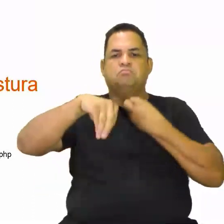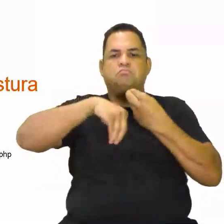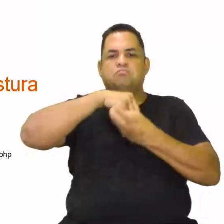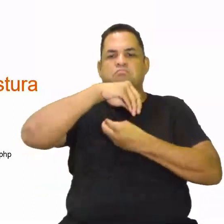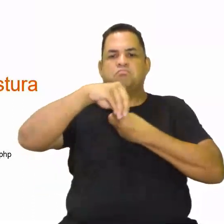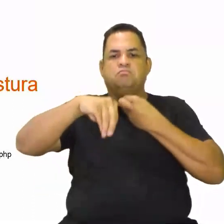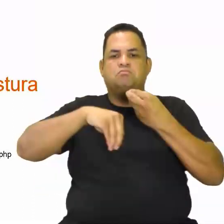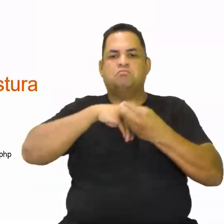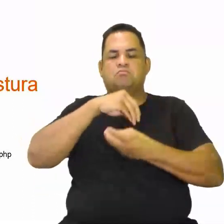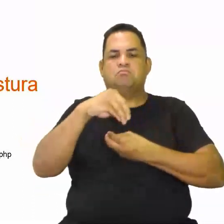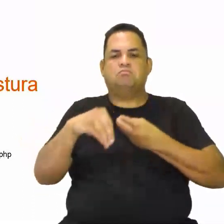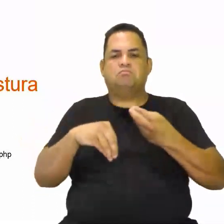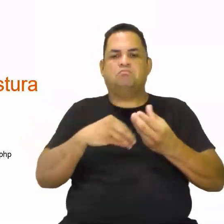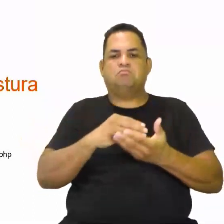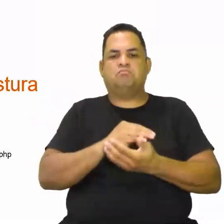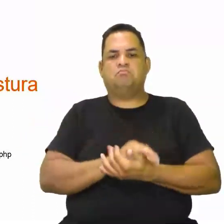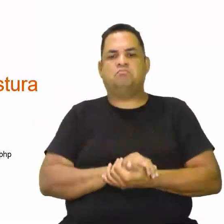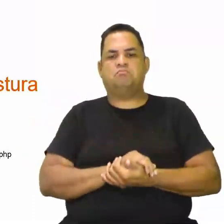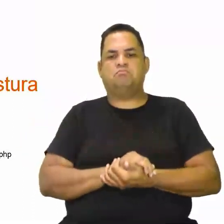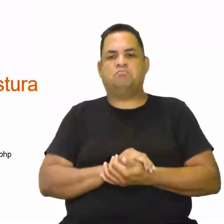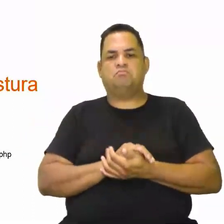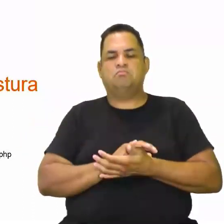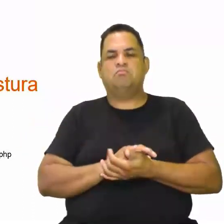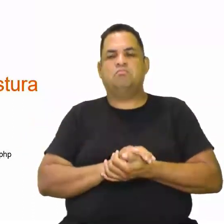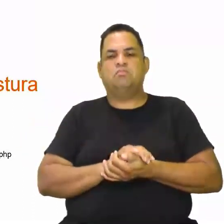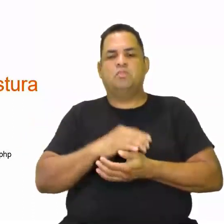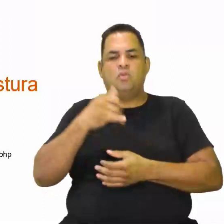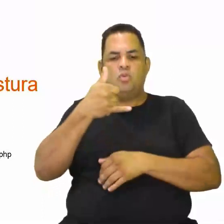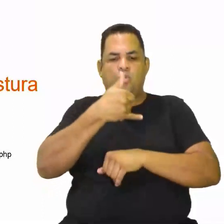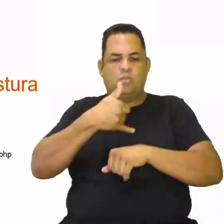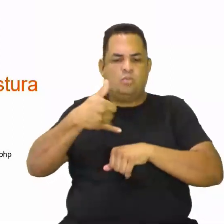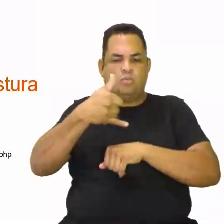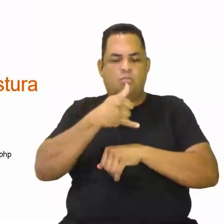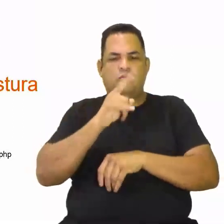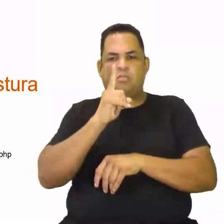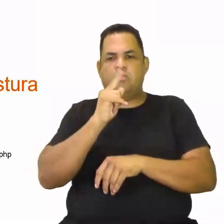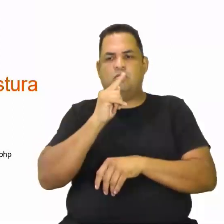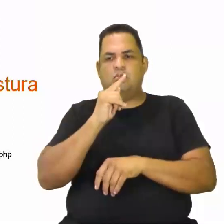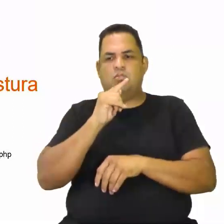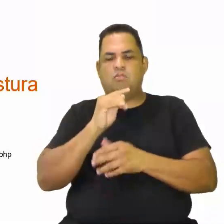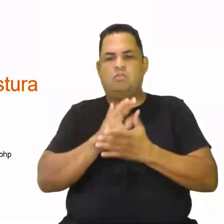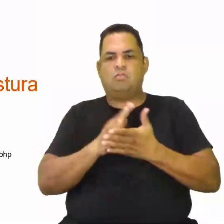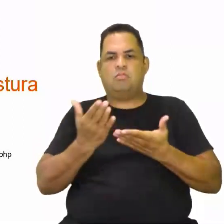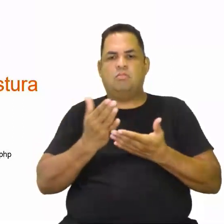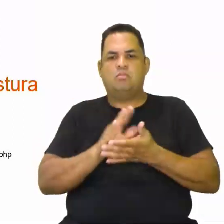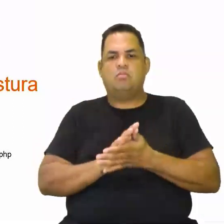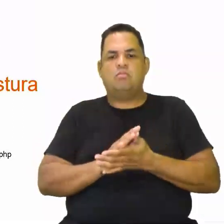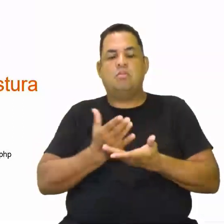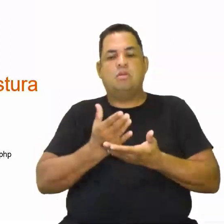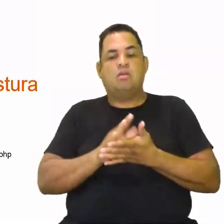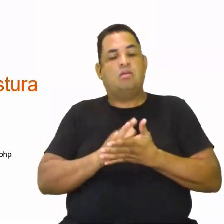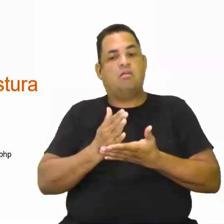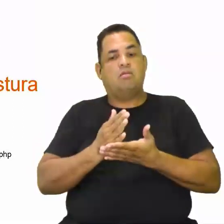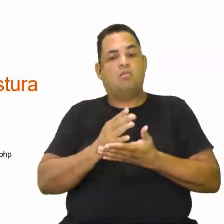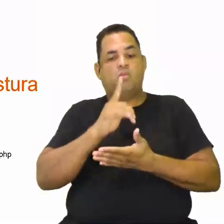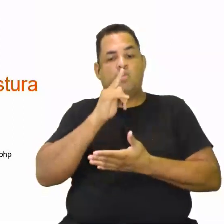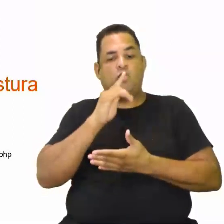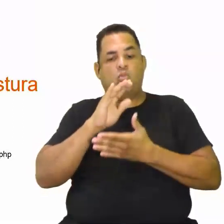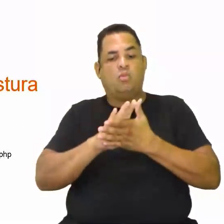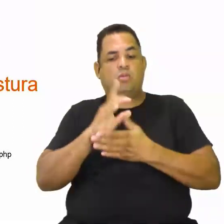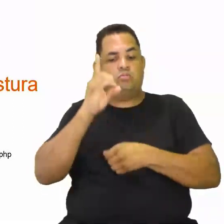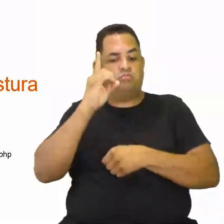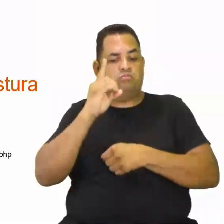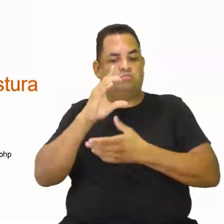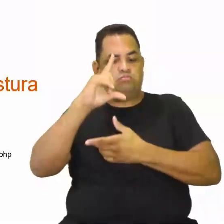mistura de óleo e água. Sabendo-se que o óleo é menos denso do que a água e não